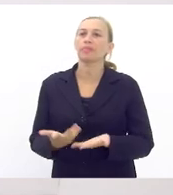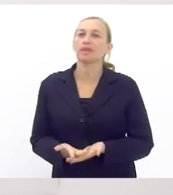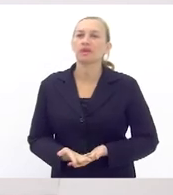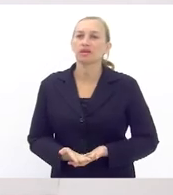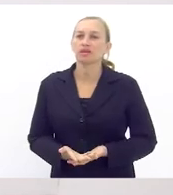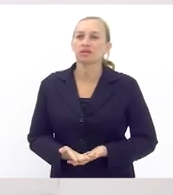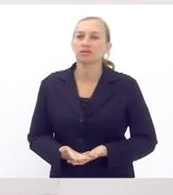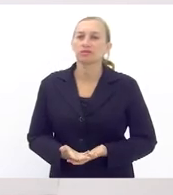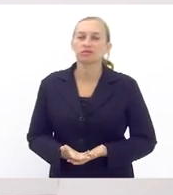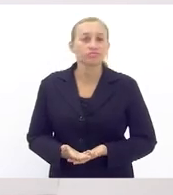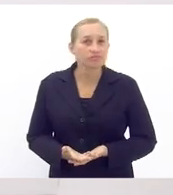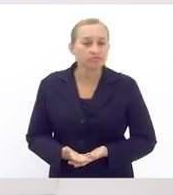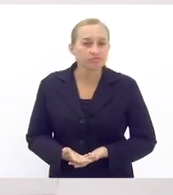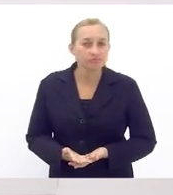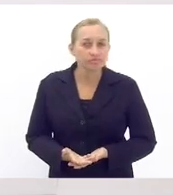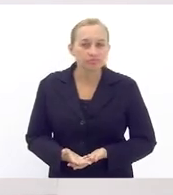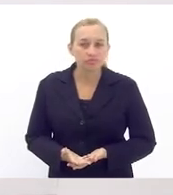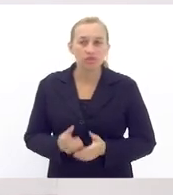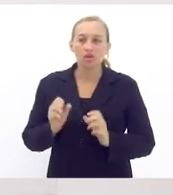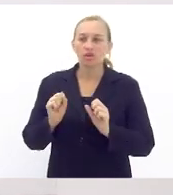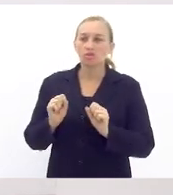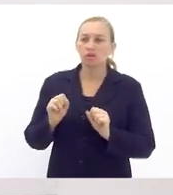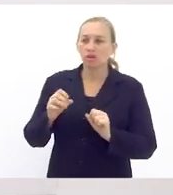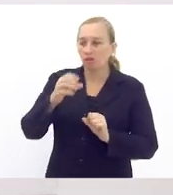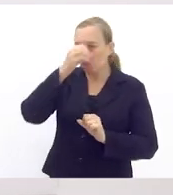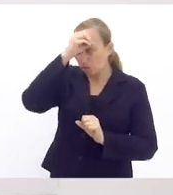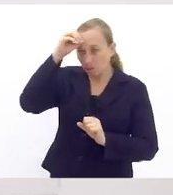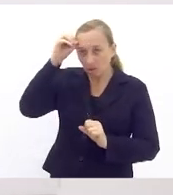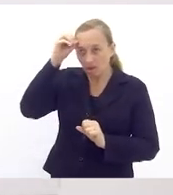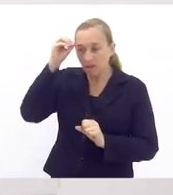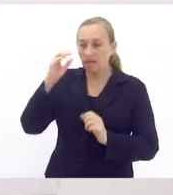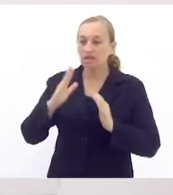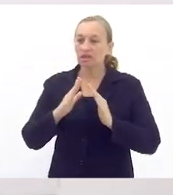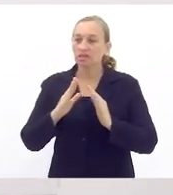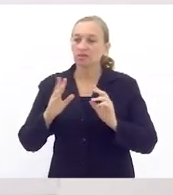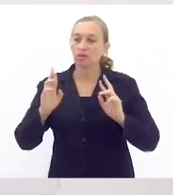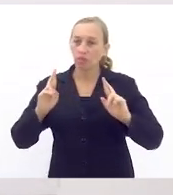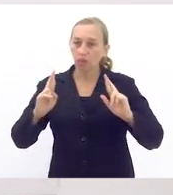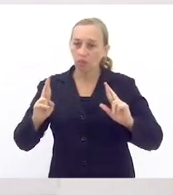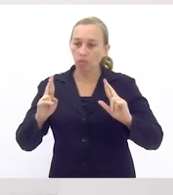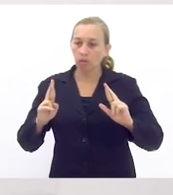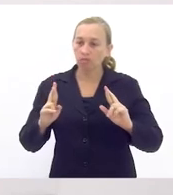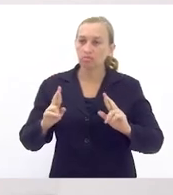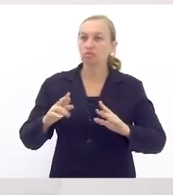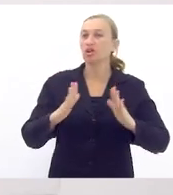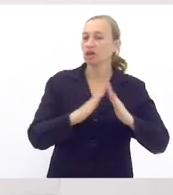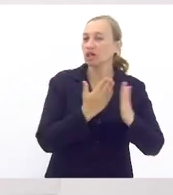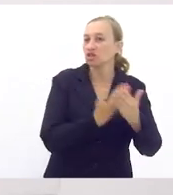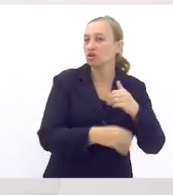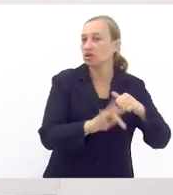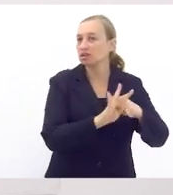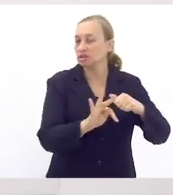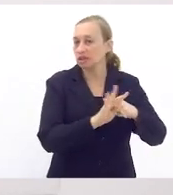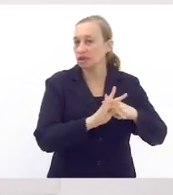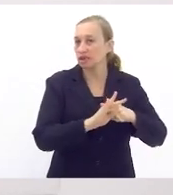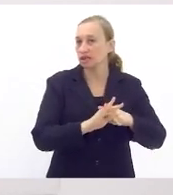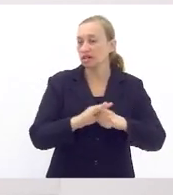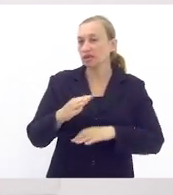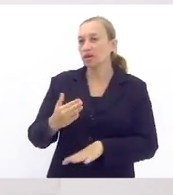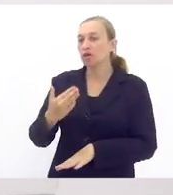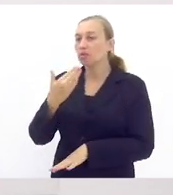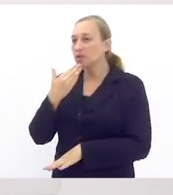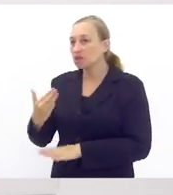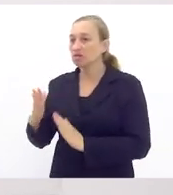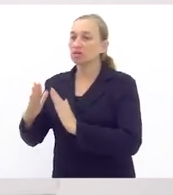ingênuo até angelical de nossa parte esperar que a Faetec aceitasse de bom coração a reivindicação que a Martins Pena faz